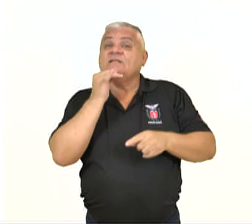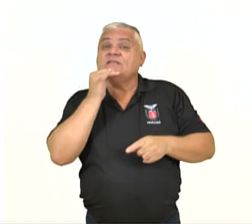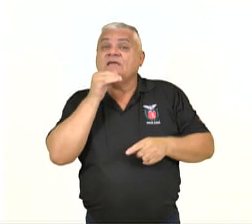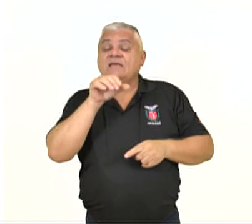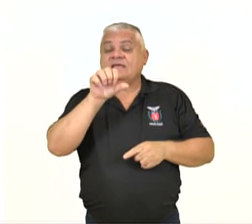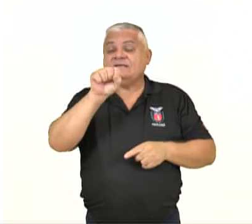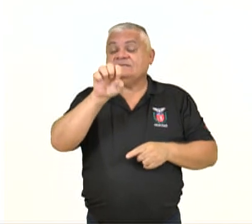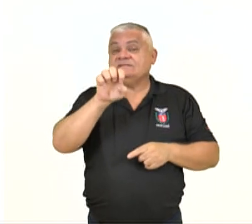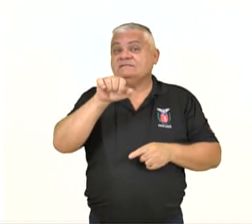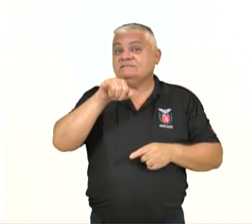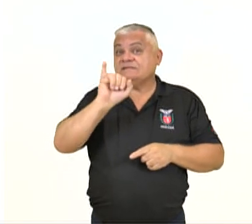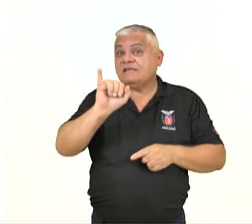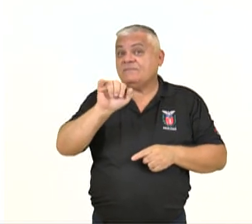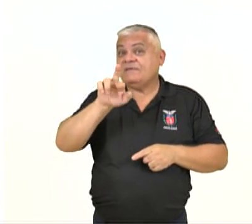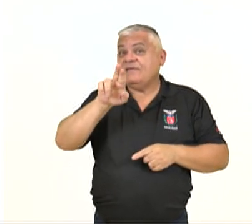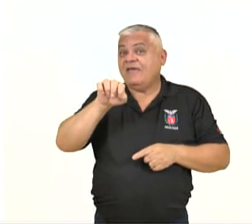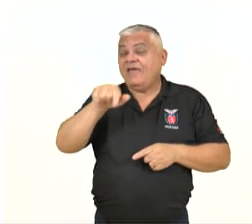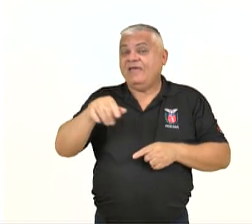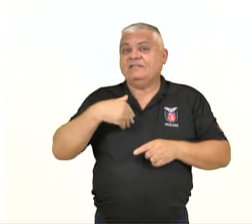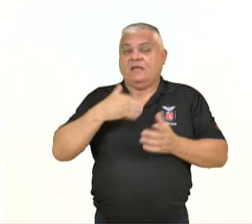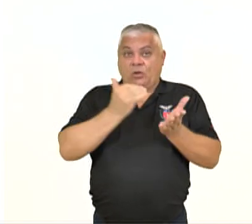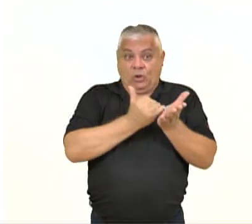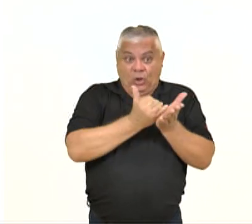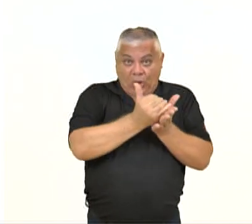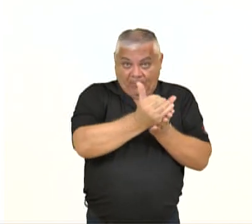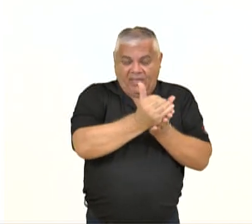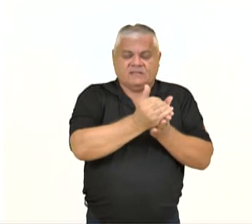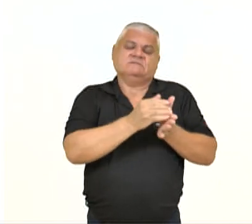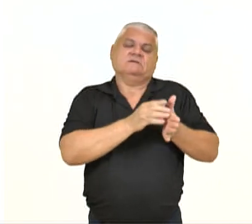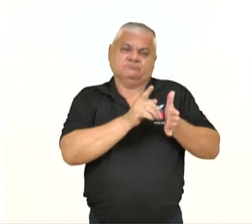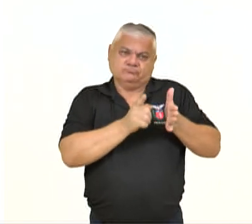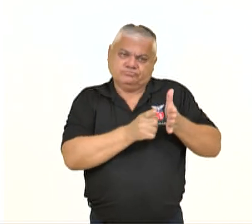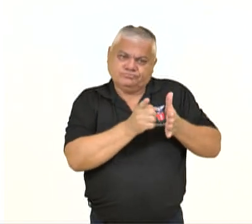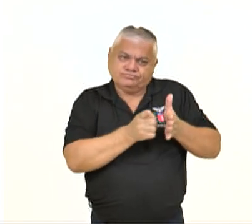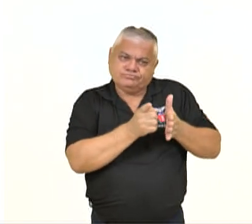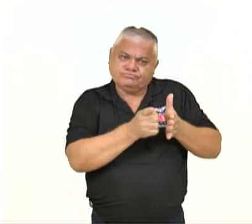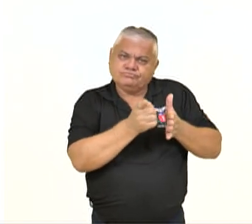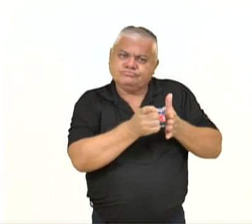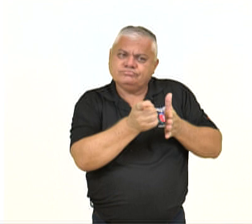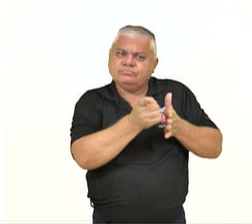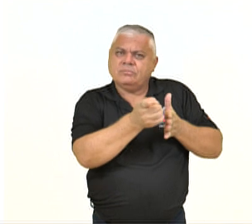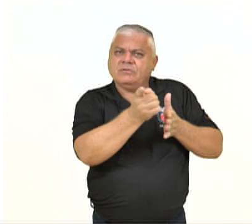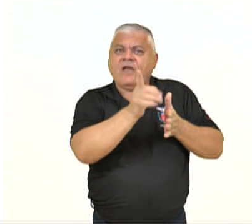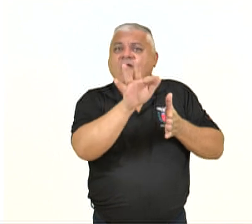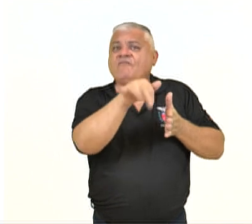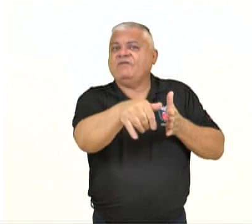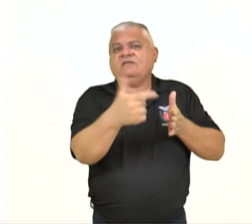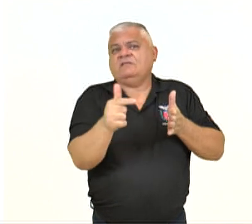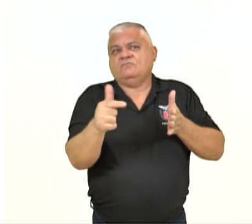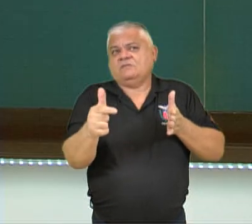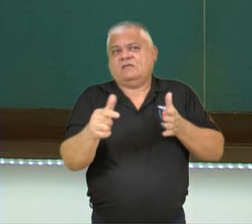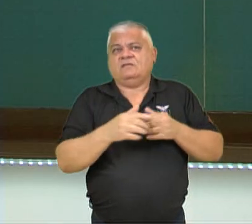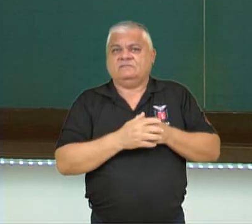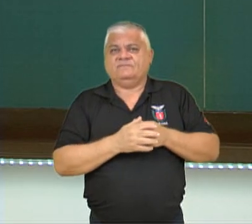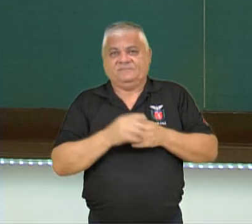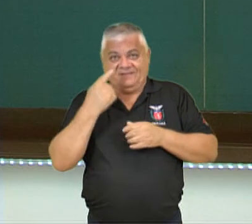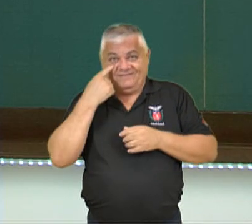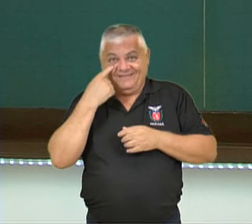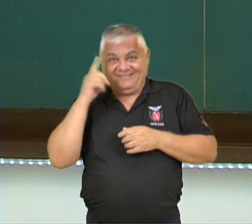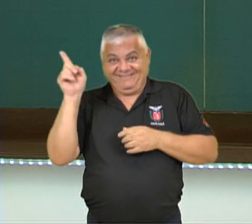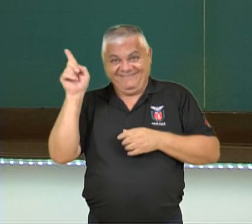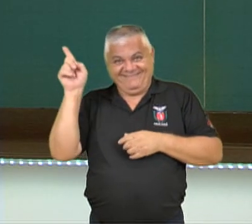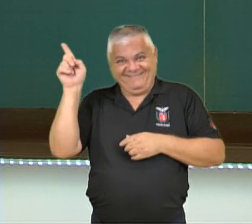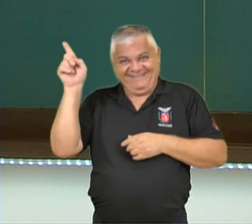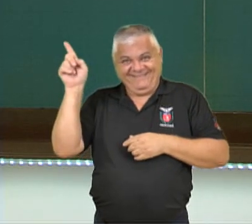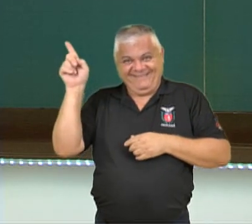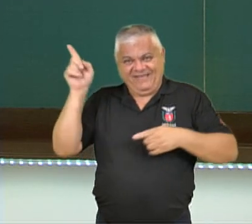A semirreta tem um começo, mas não tem um fim. Então aqui nós temos um ângulo desenhado, ó. OA é uma semirreta, OB é